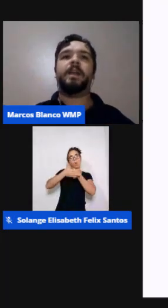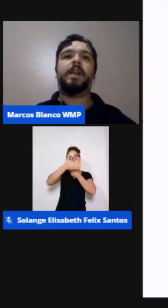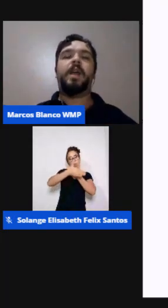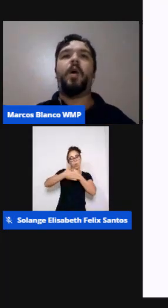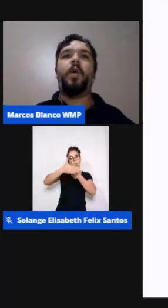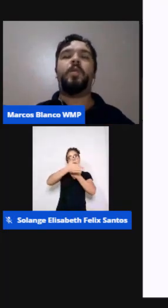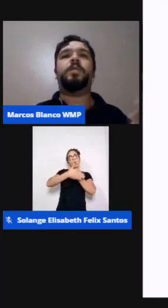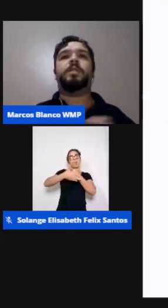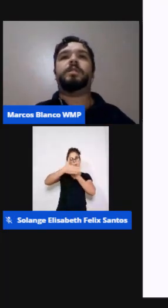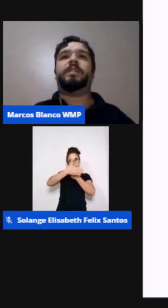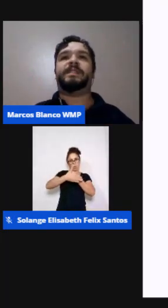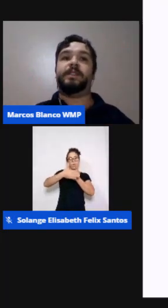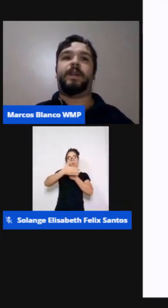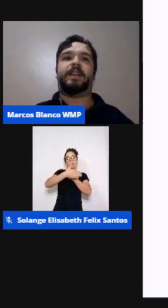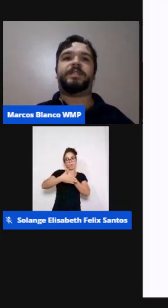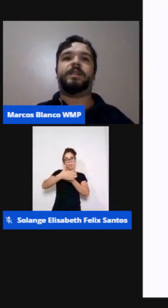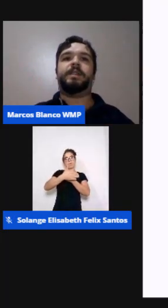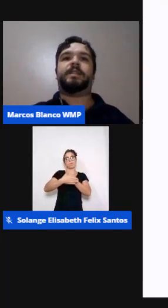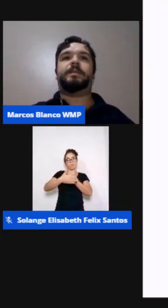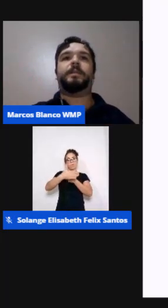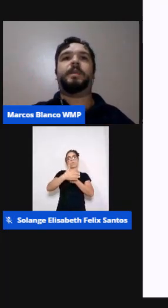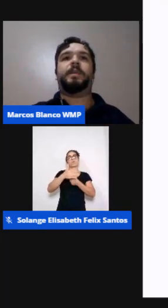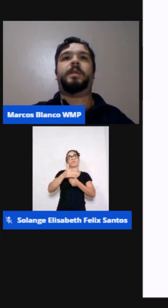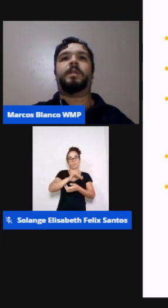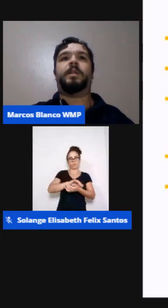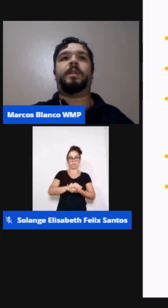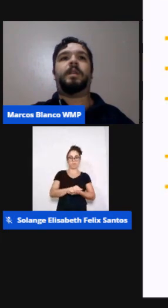seja urbana ou silvestre.